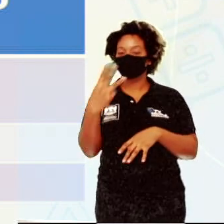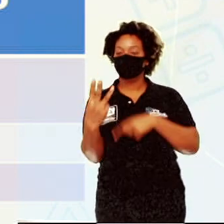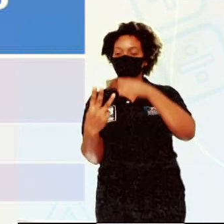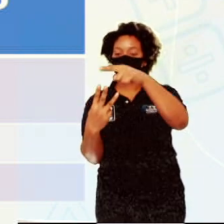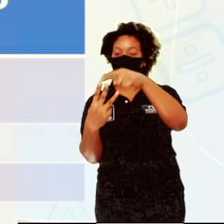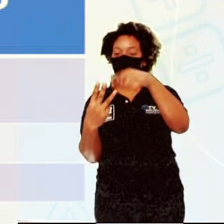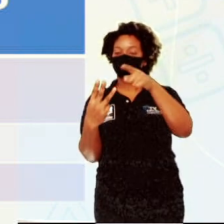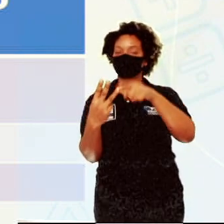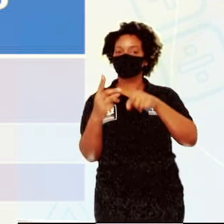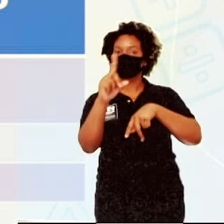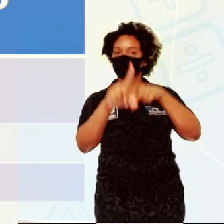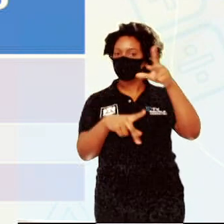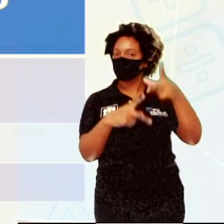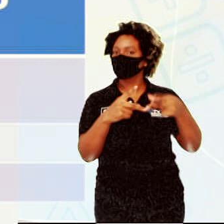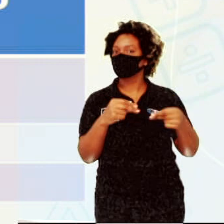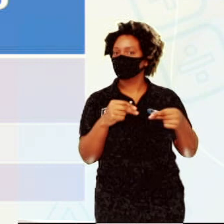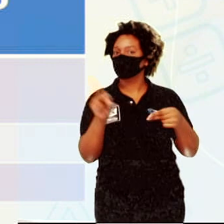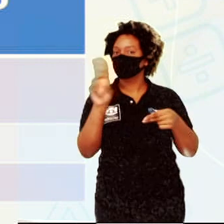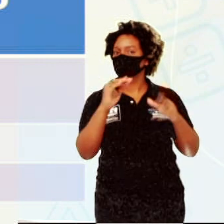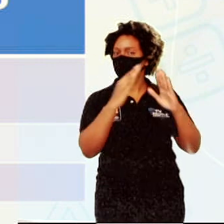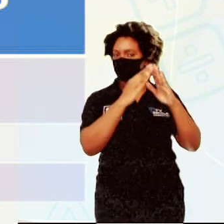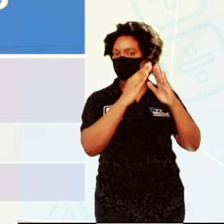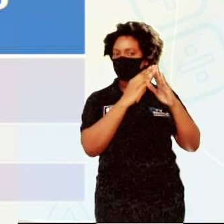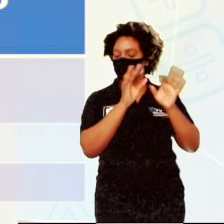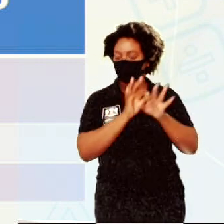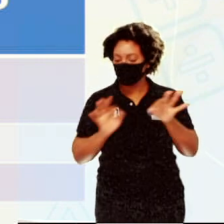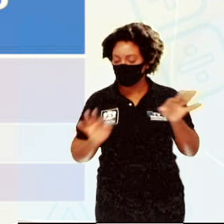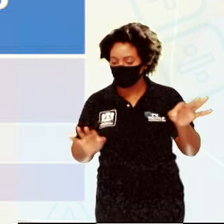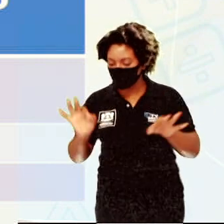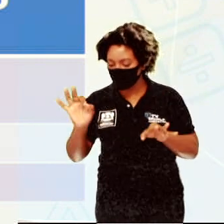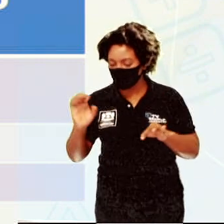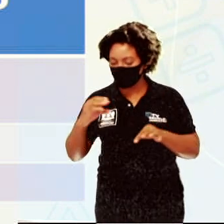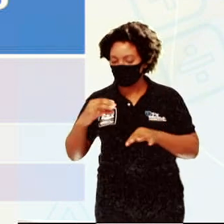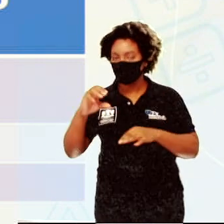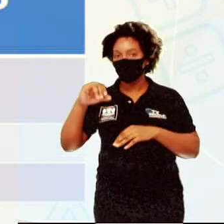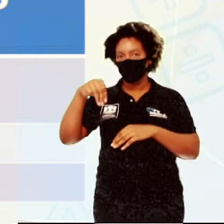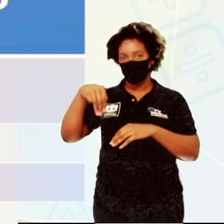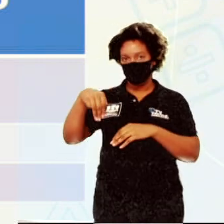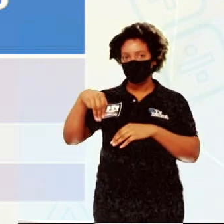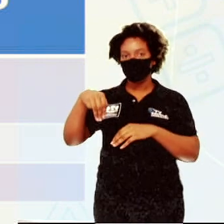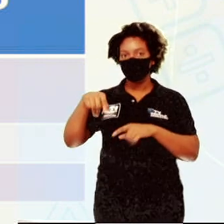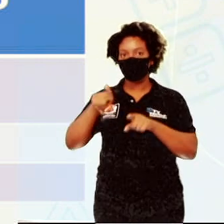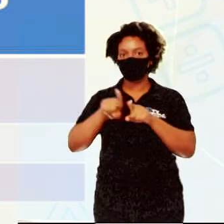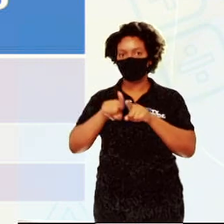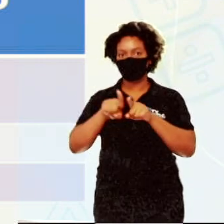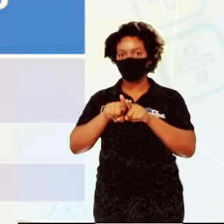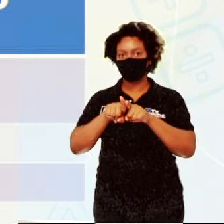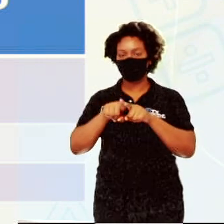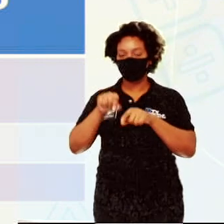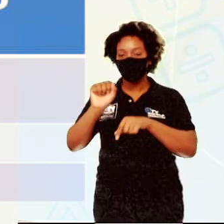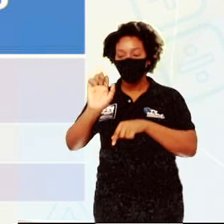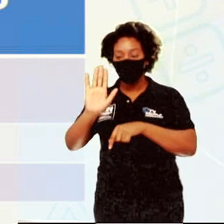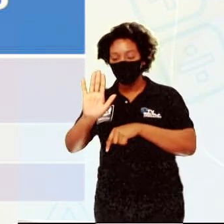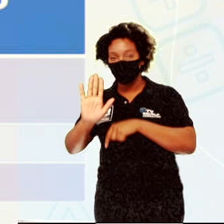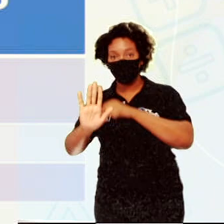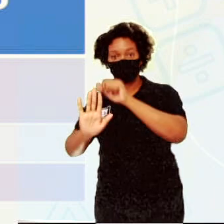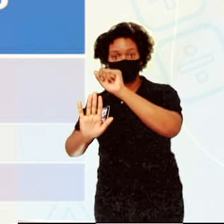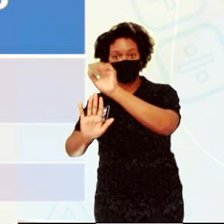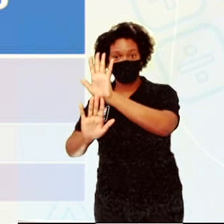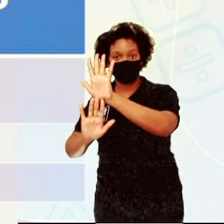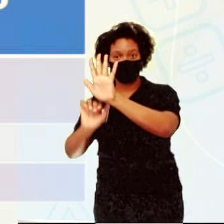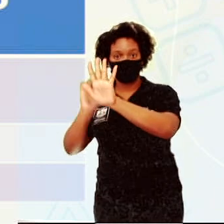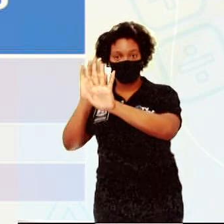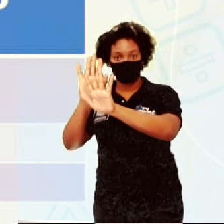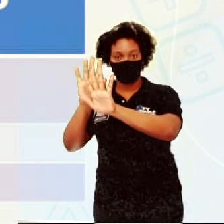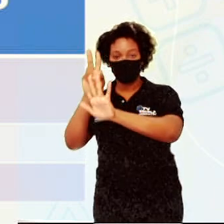objetos aí da sua casa. Vai medi-los em centímetros e medi-los em palmos, como a gente fez